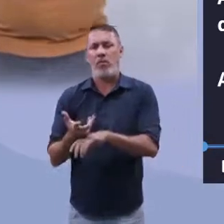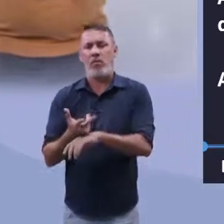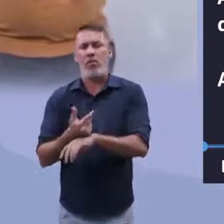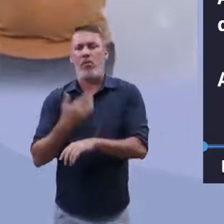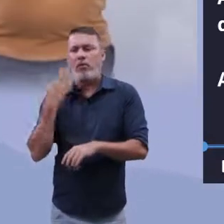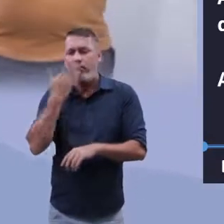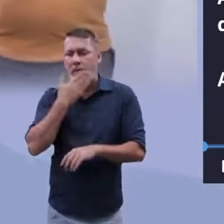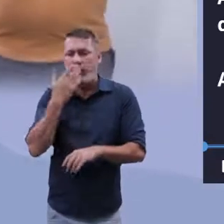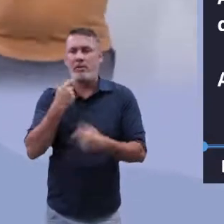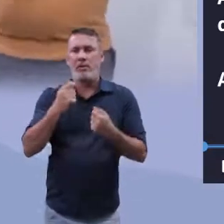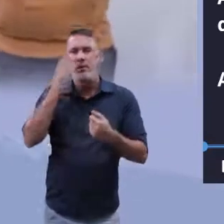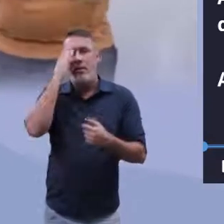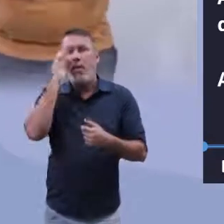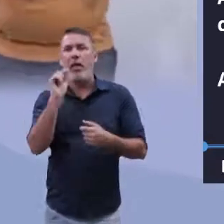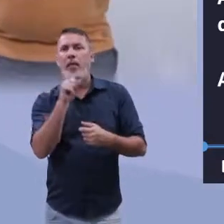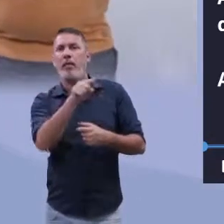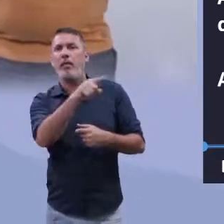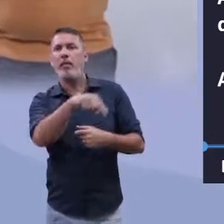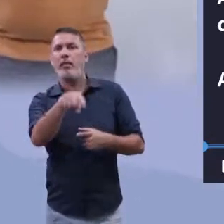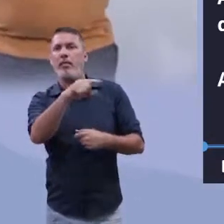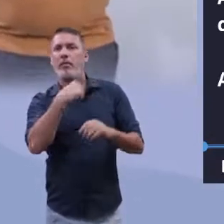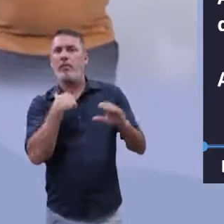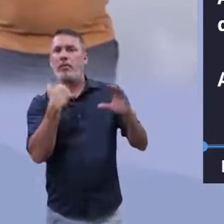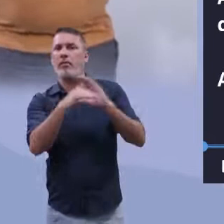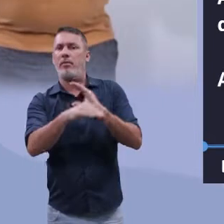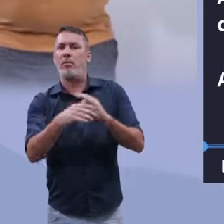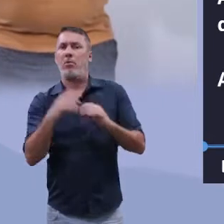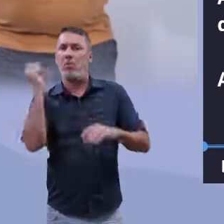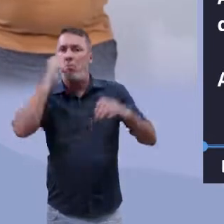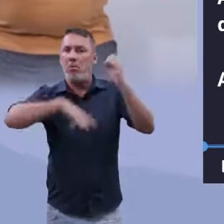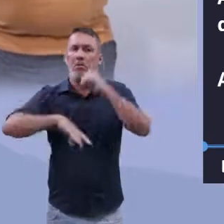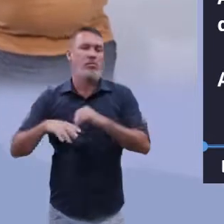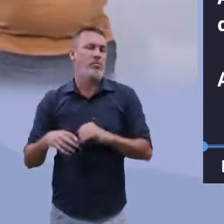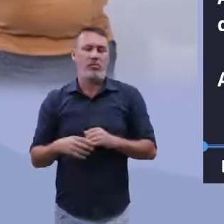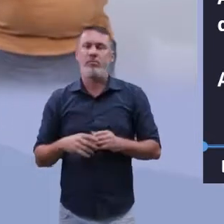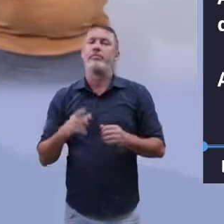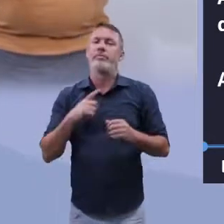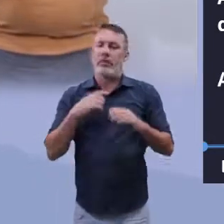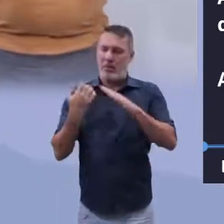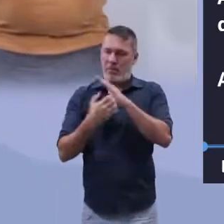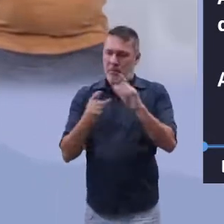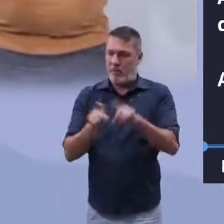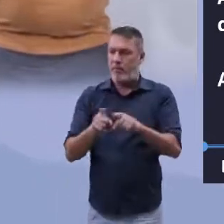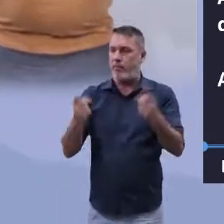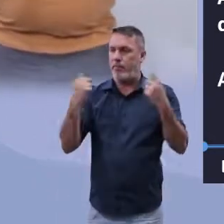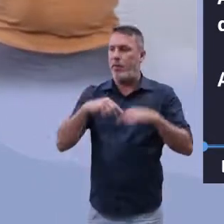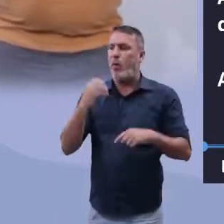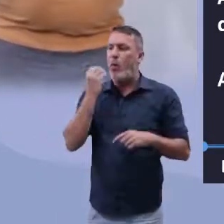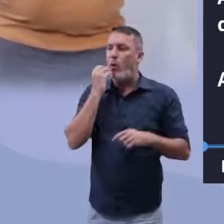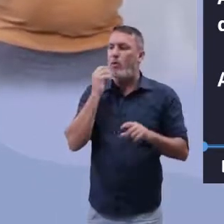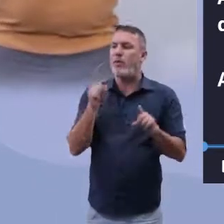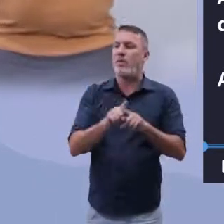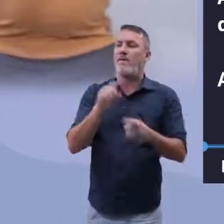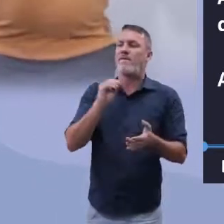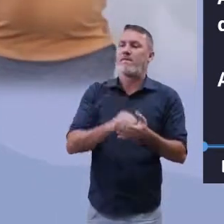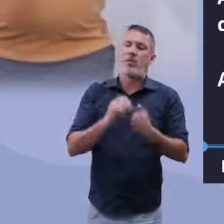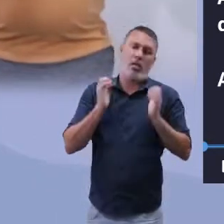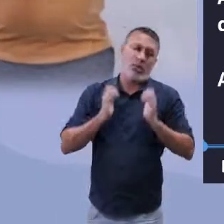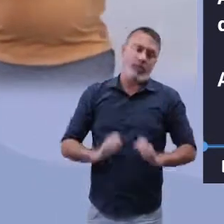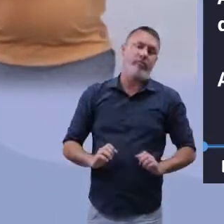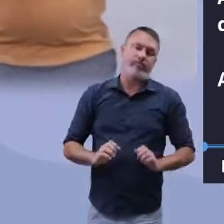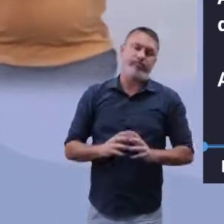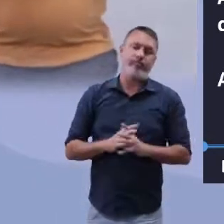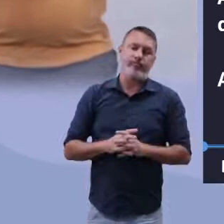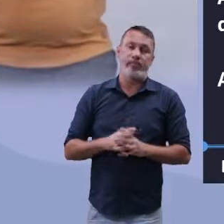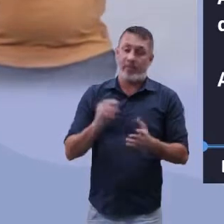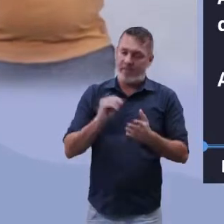ele vai atingir, o perfil do leitor que ele quer atingir e, obviamente, a falta